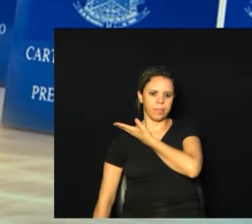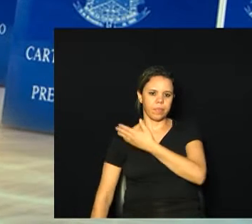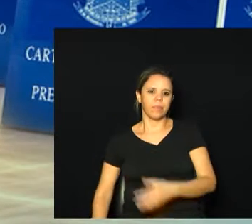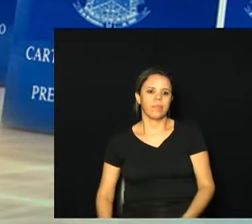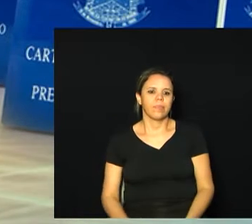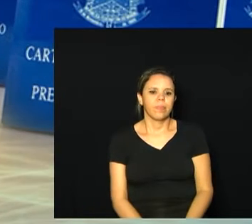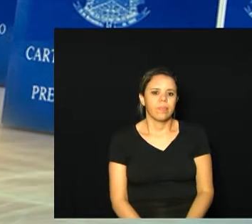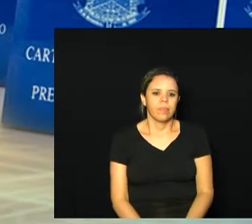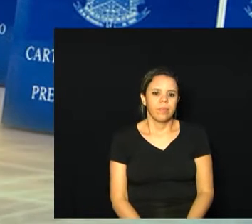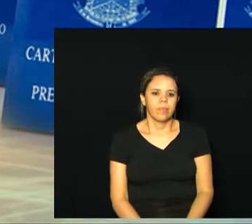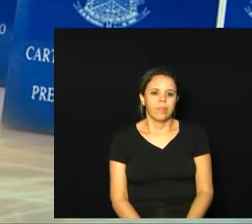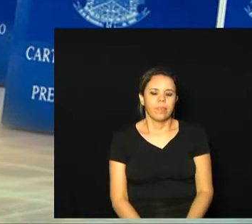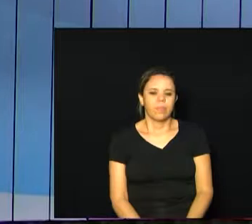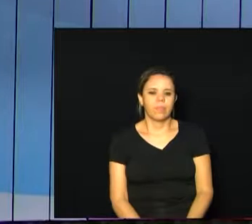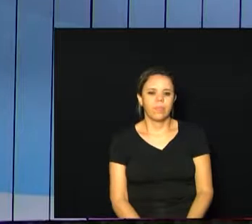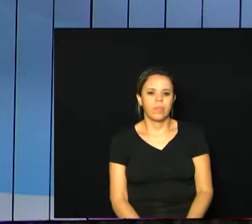www.valinhos.sp.gov.br.